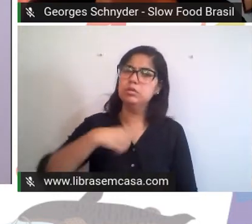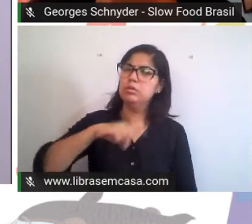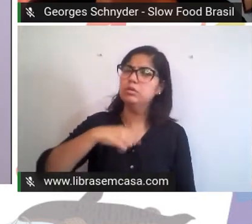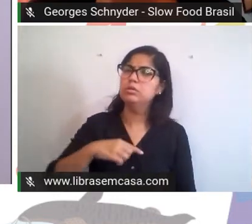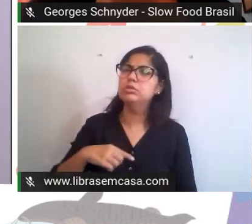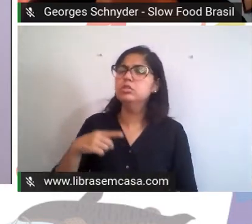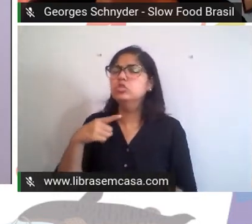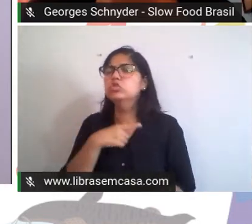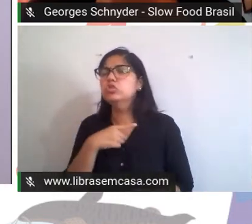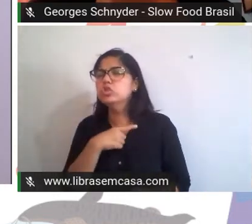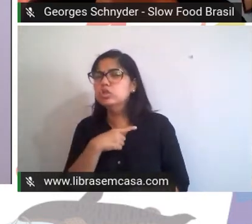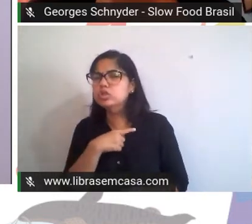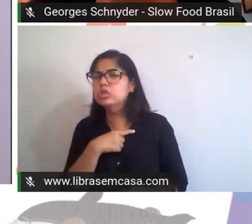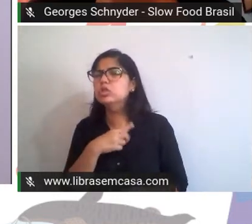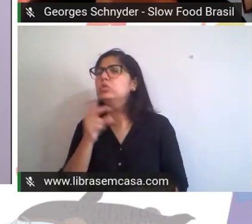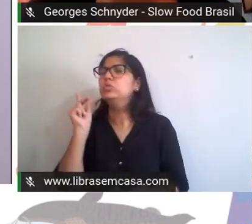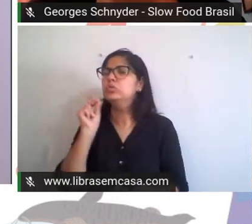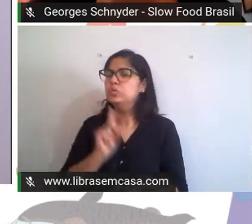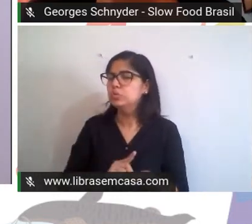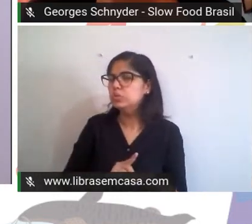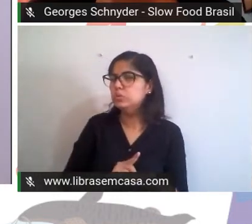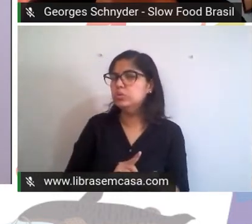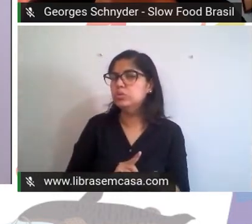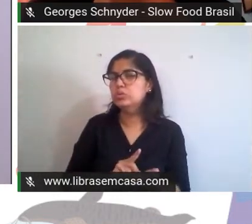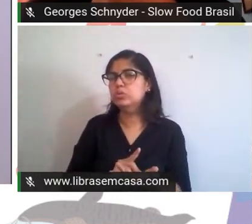de fato,